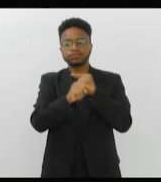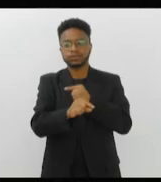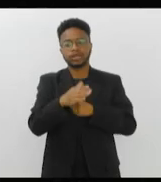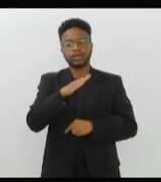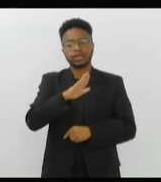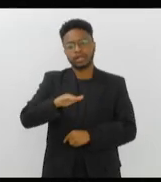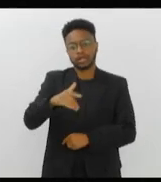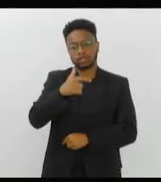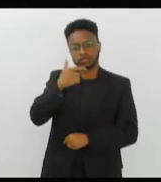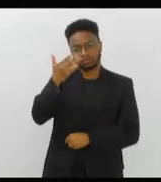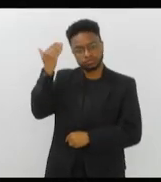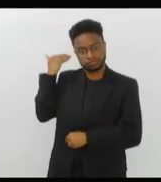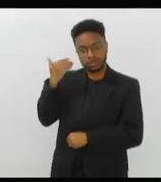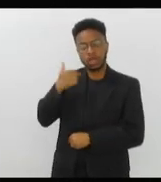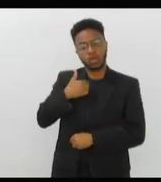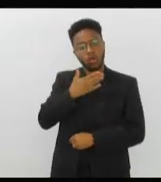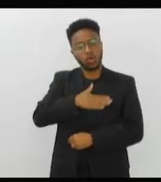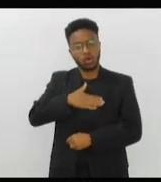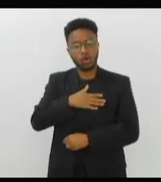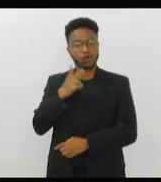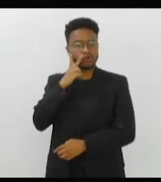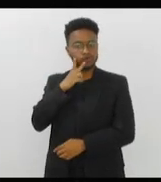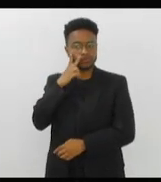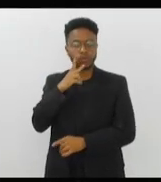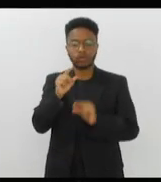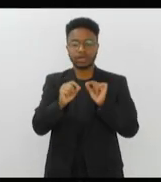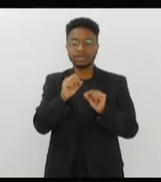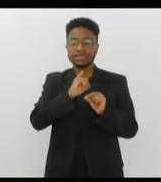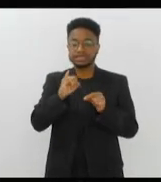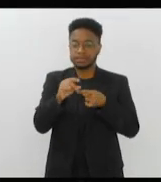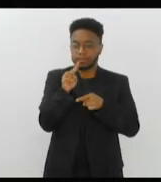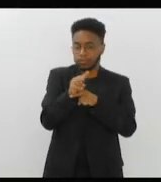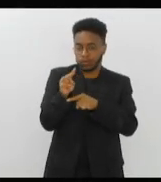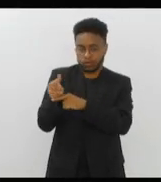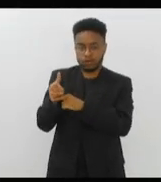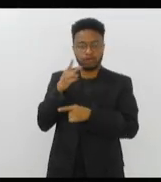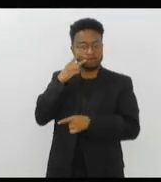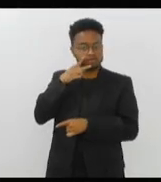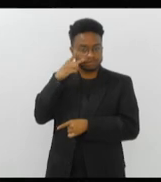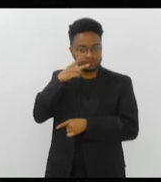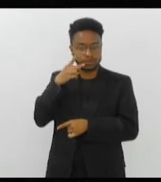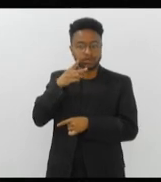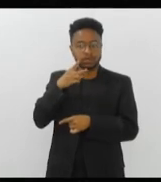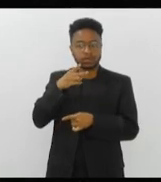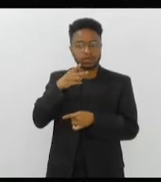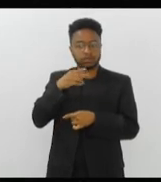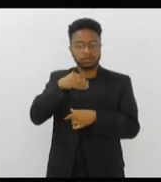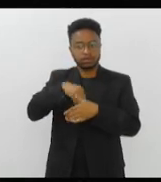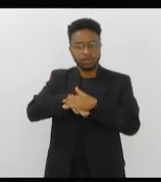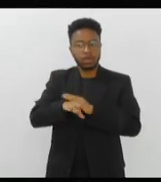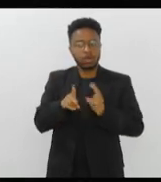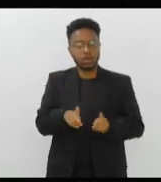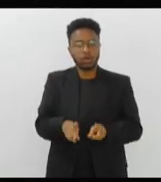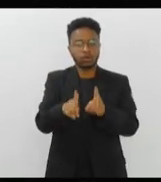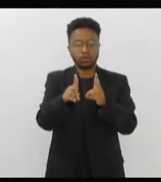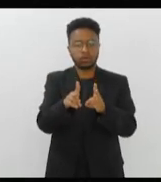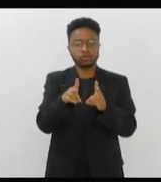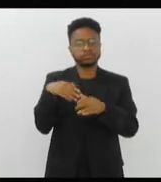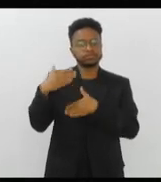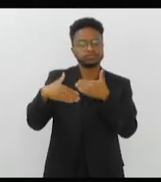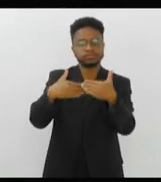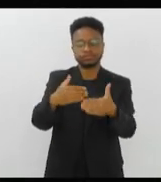vinhos. Diz-se dos vinhos que as boas safras, quando conservadas, preservam taninos, buquê e seguem numa lenta